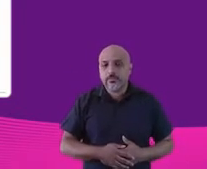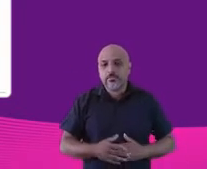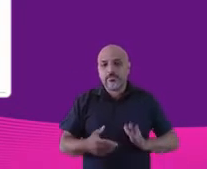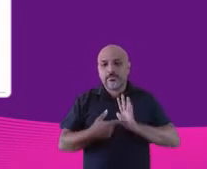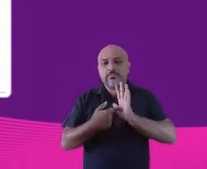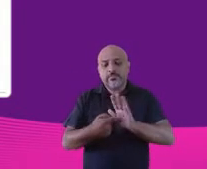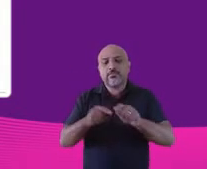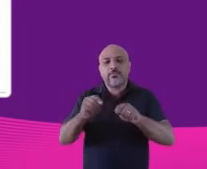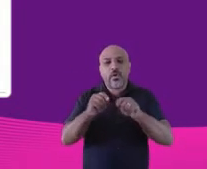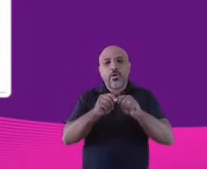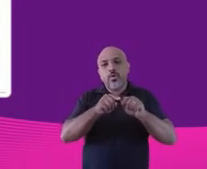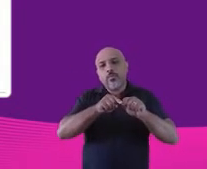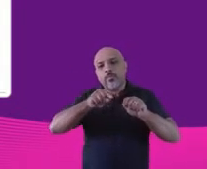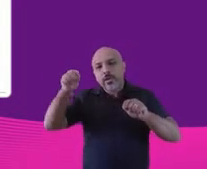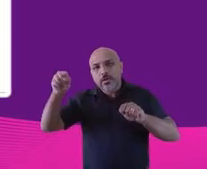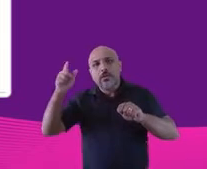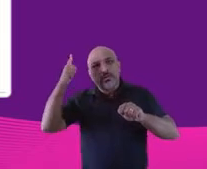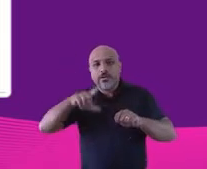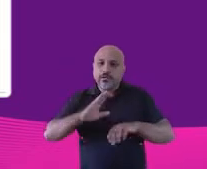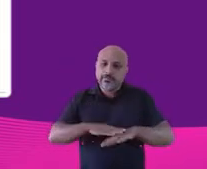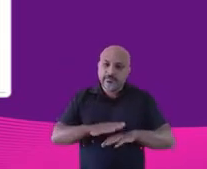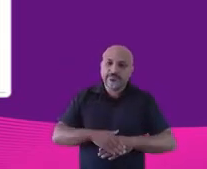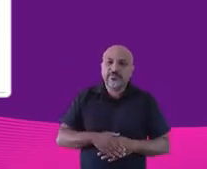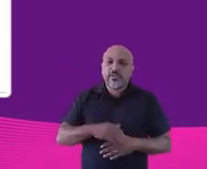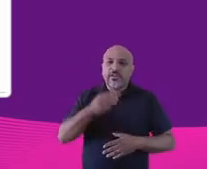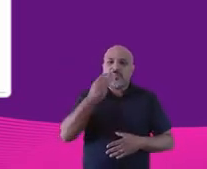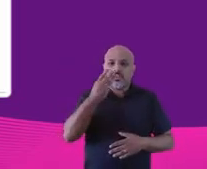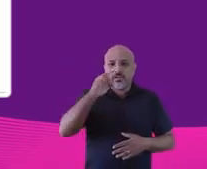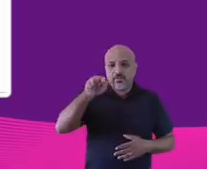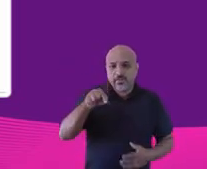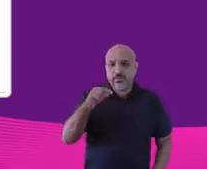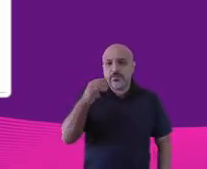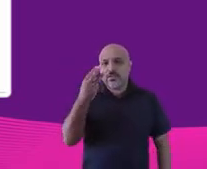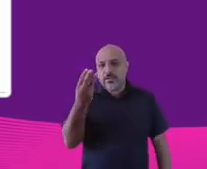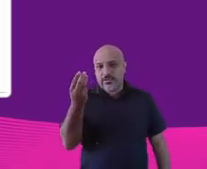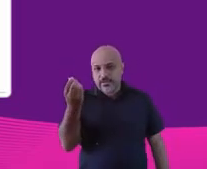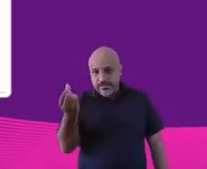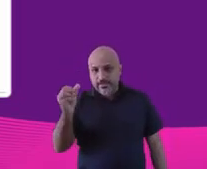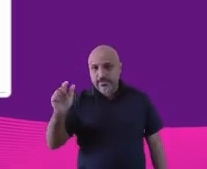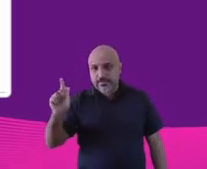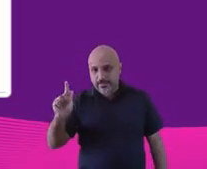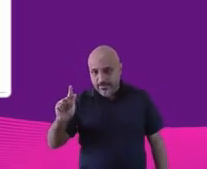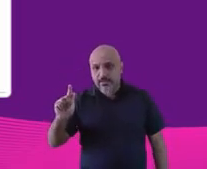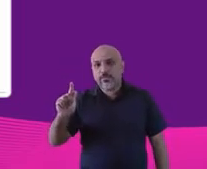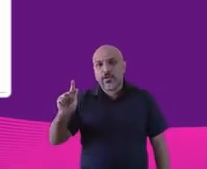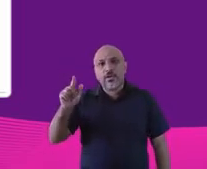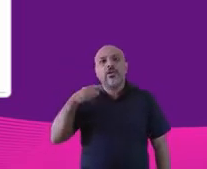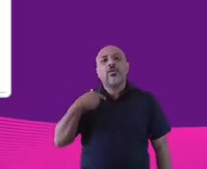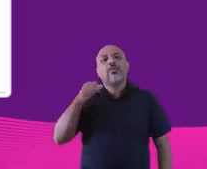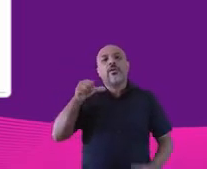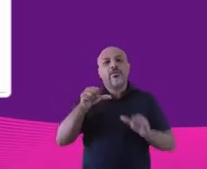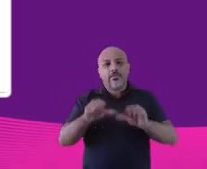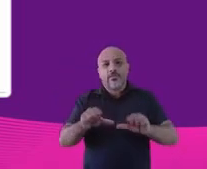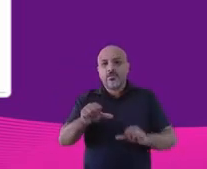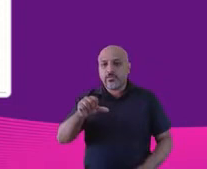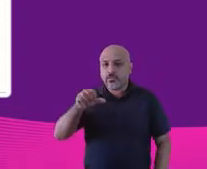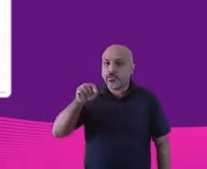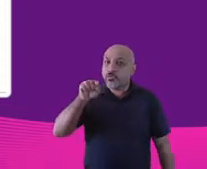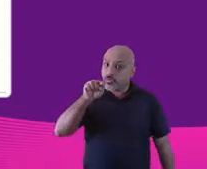pico monoclonal em gama de 3,36 gramas por decilitro e a imunofixação, uma nova